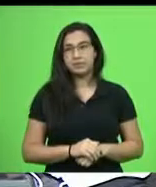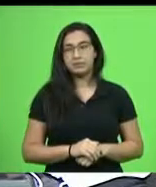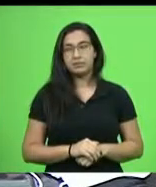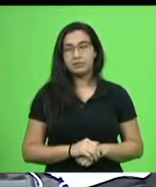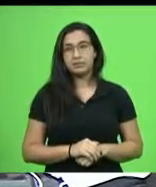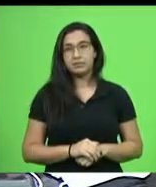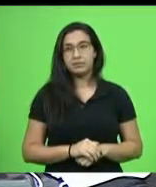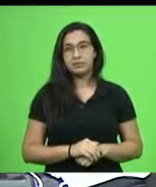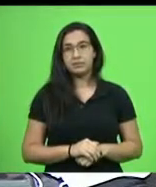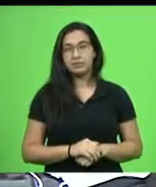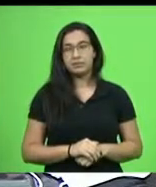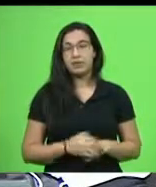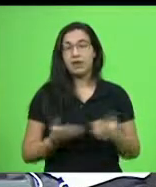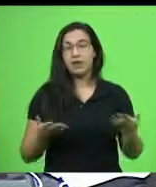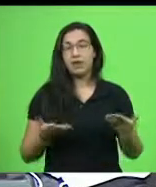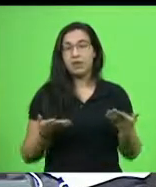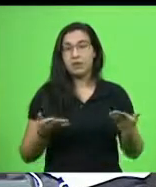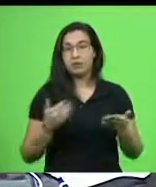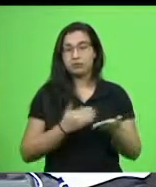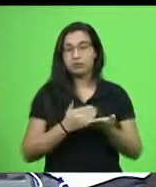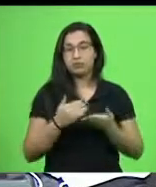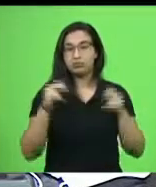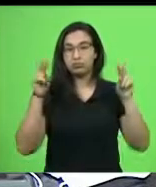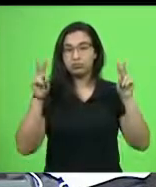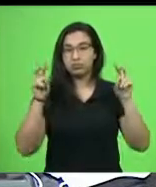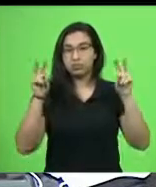tratar de um tema hoje aqui, que é a questão